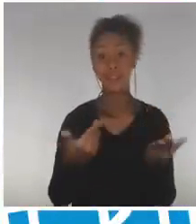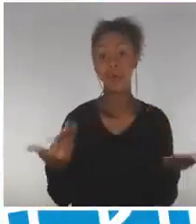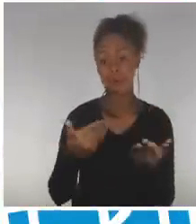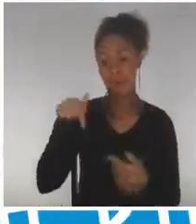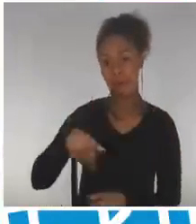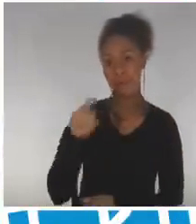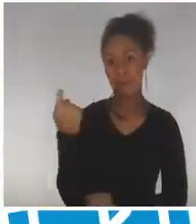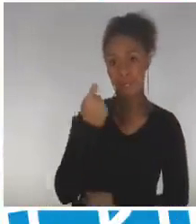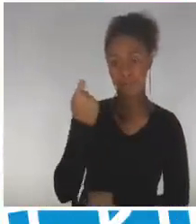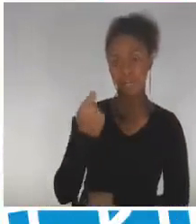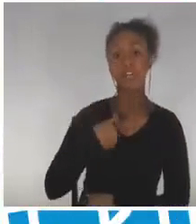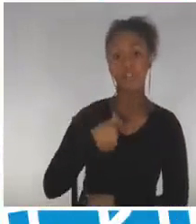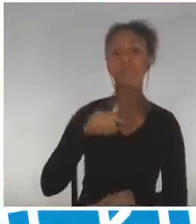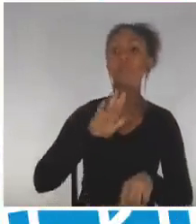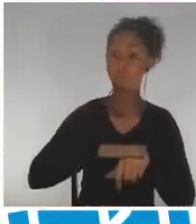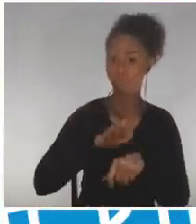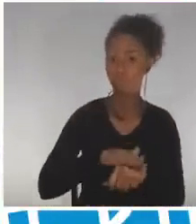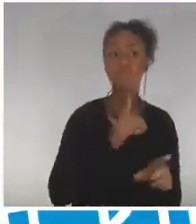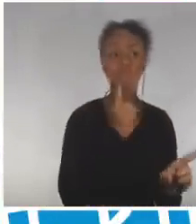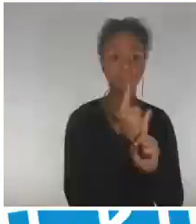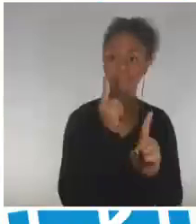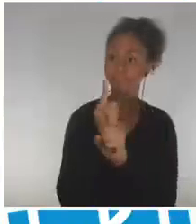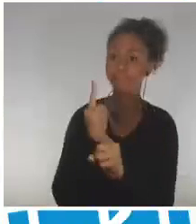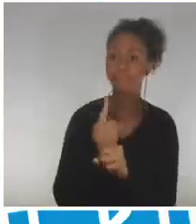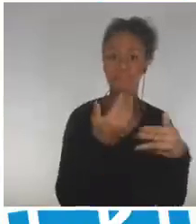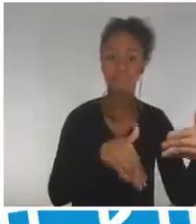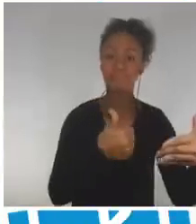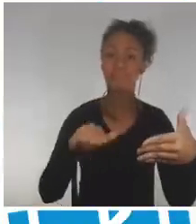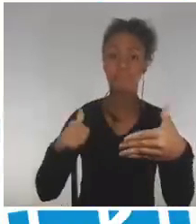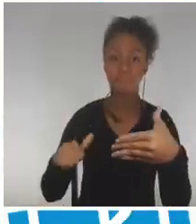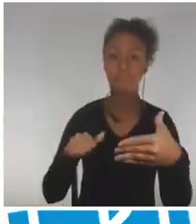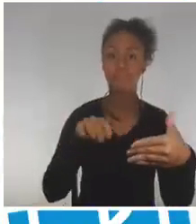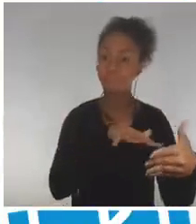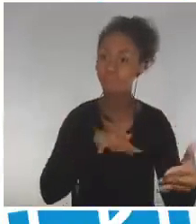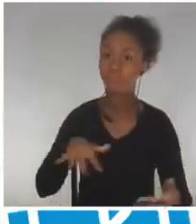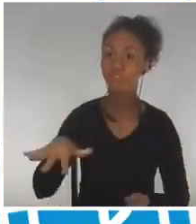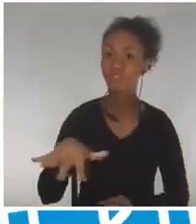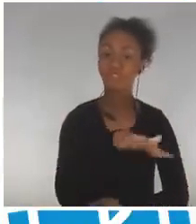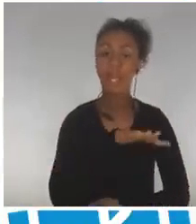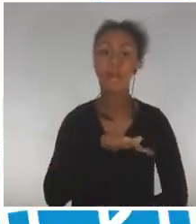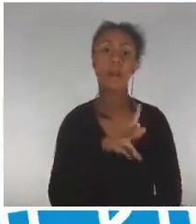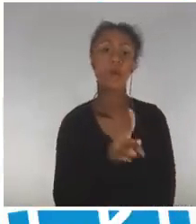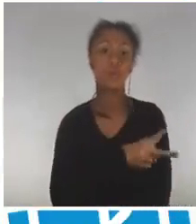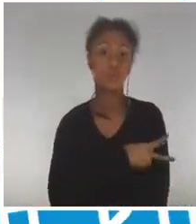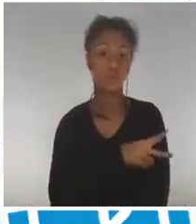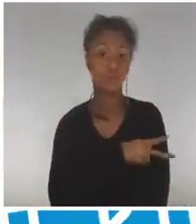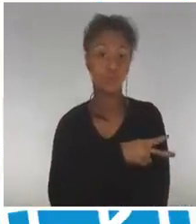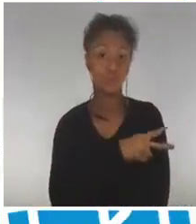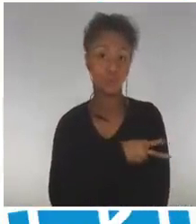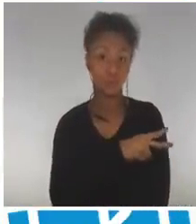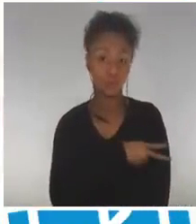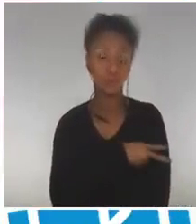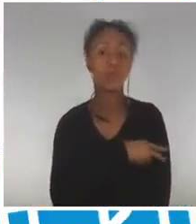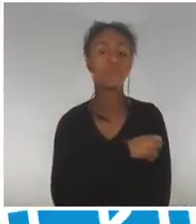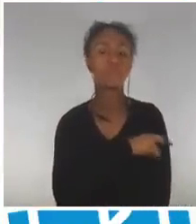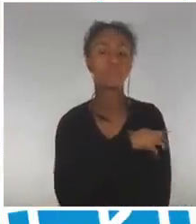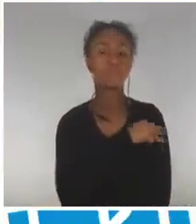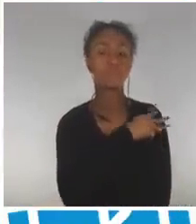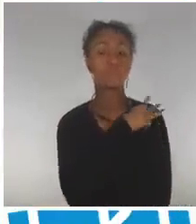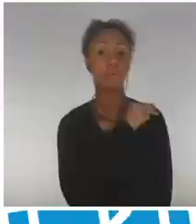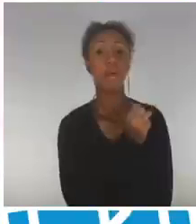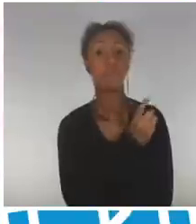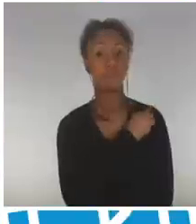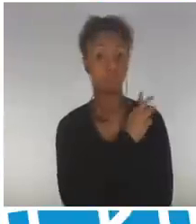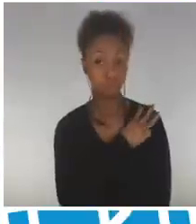essa avaliação diagnóstica universal, né, do segundo ano do fundamental até o terceiro do